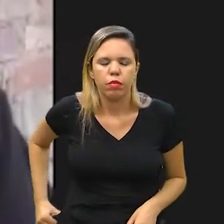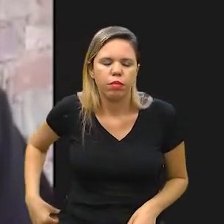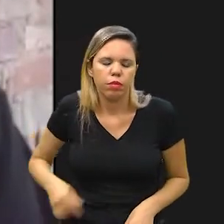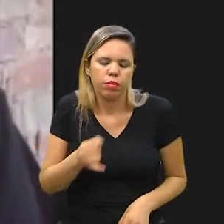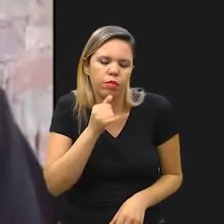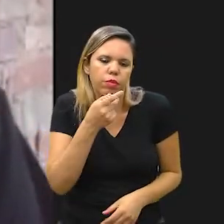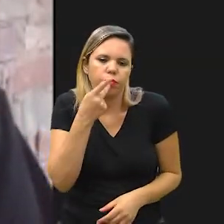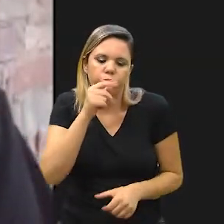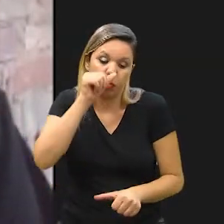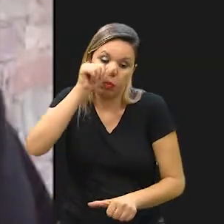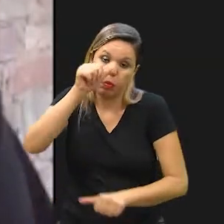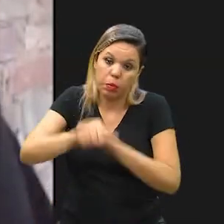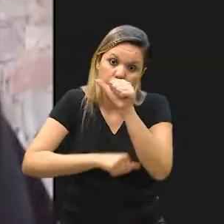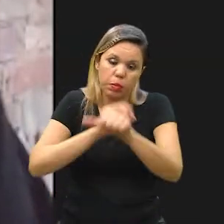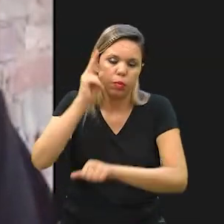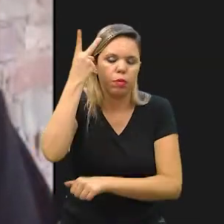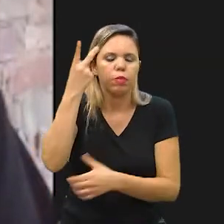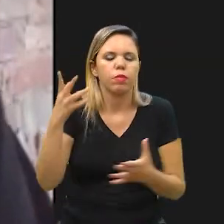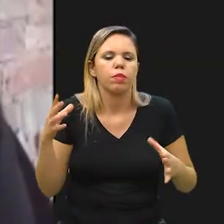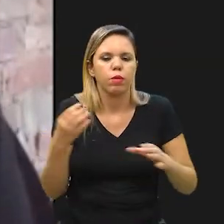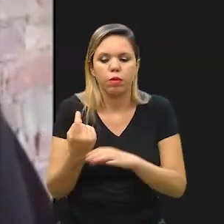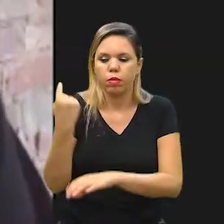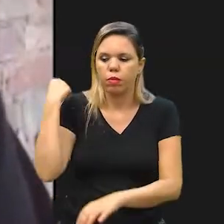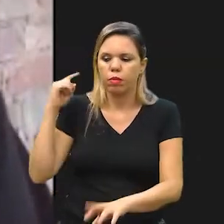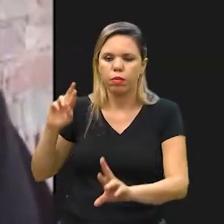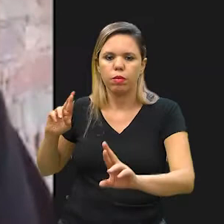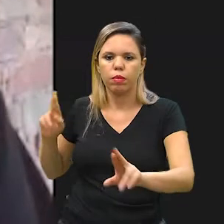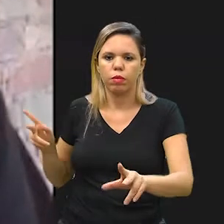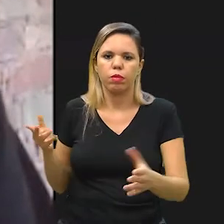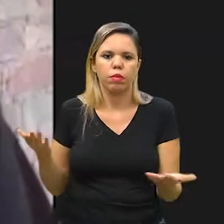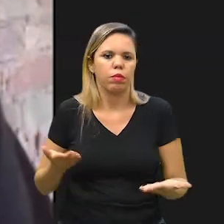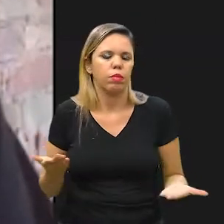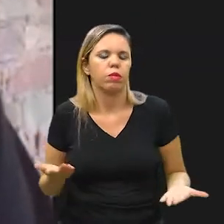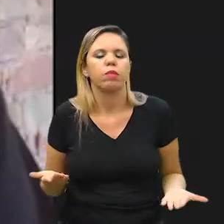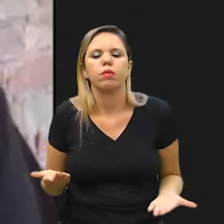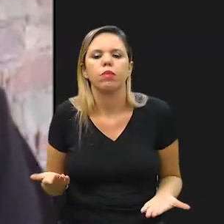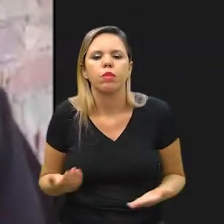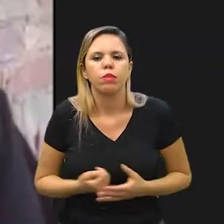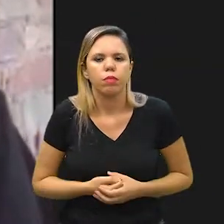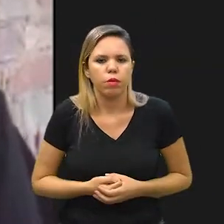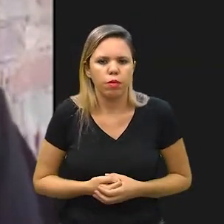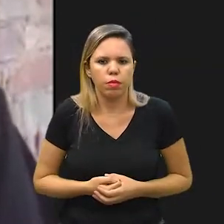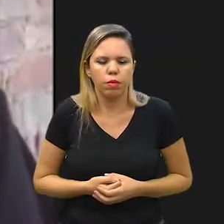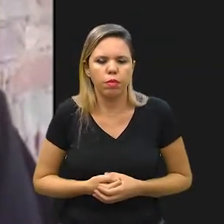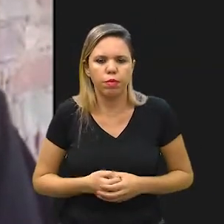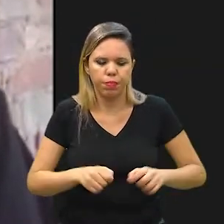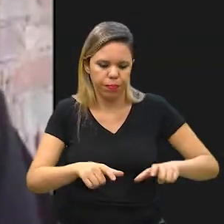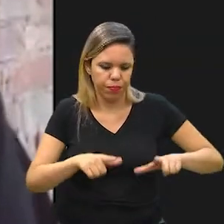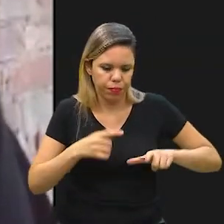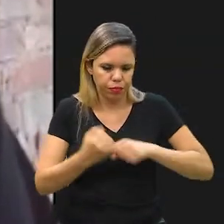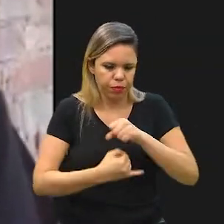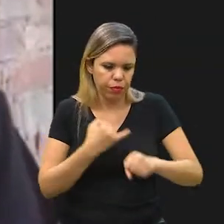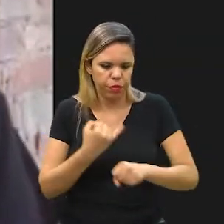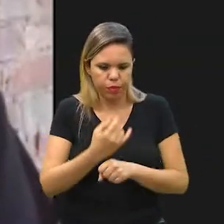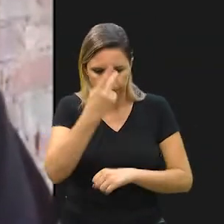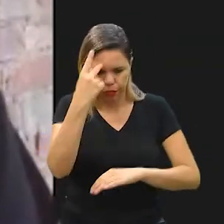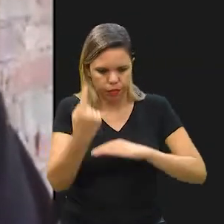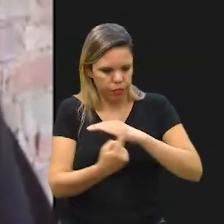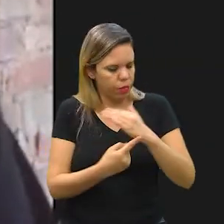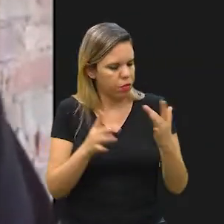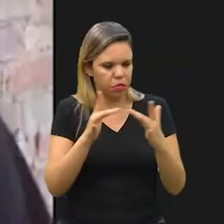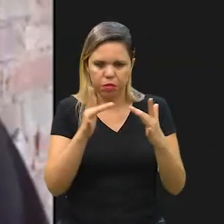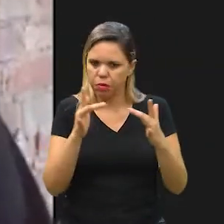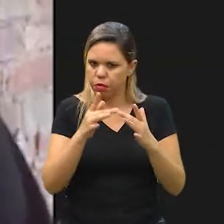gente mudou da água para o vinho, né? Nada do que era antes é agora. Agora, nosso cardápio é online. Se a pessoa não quiser nem